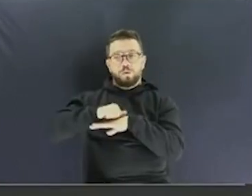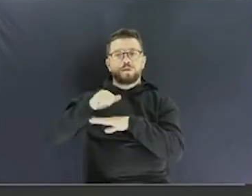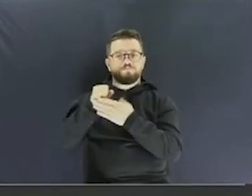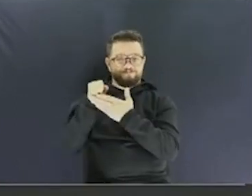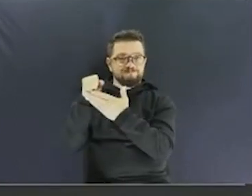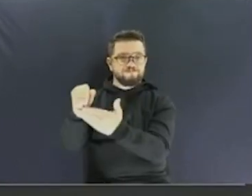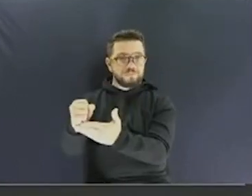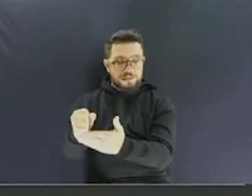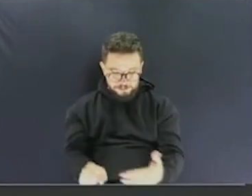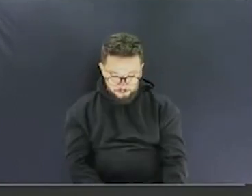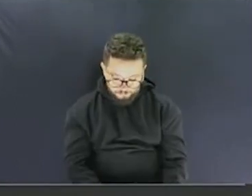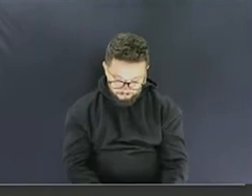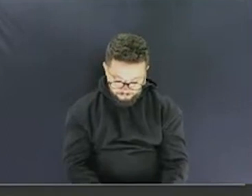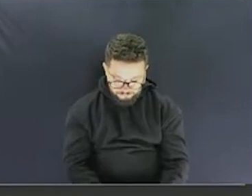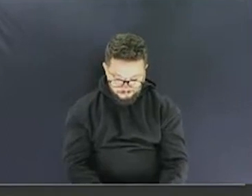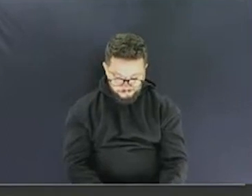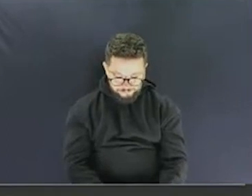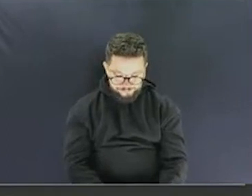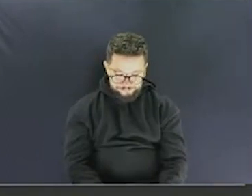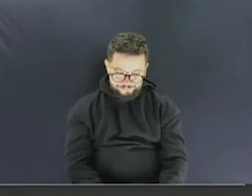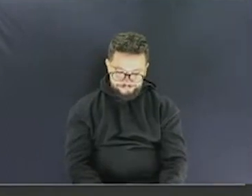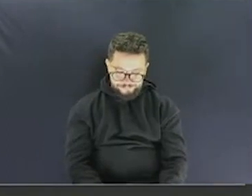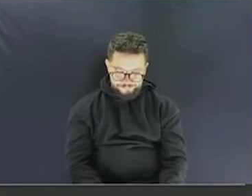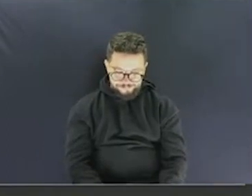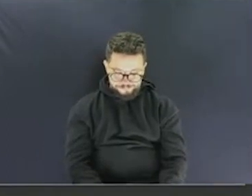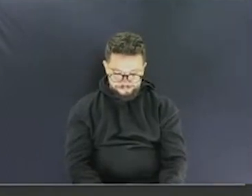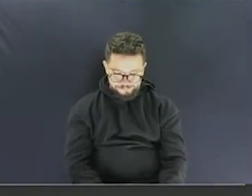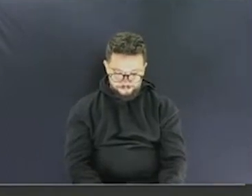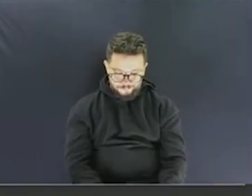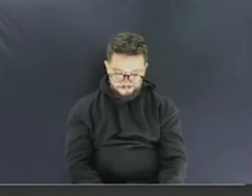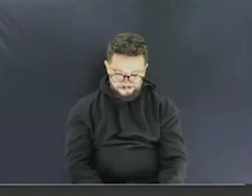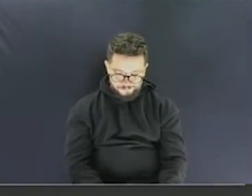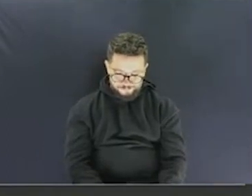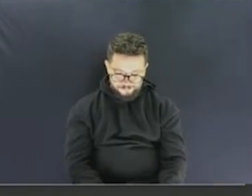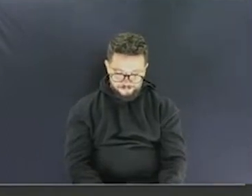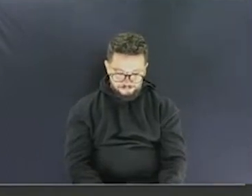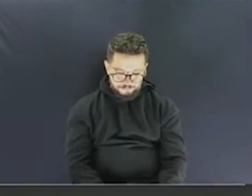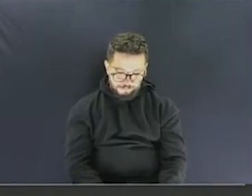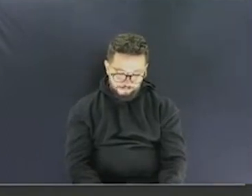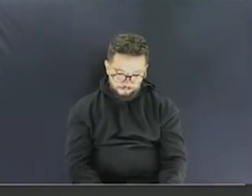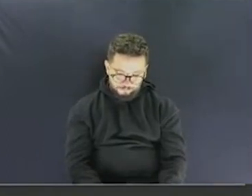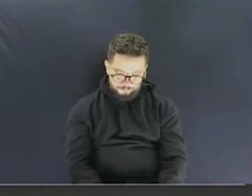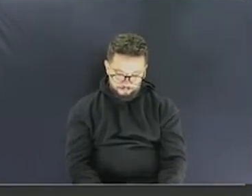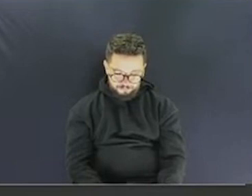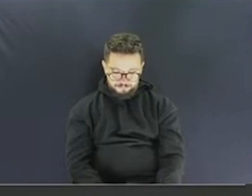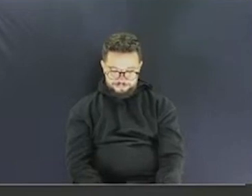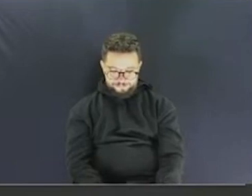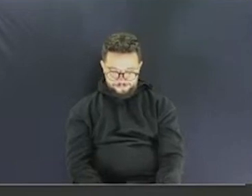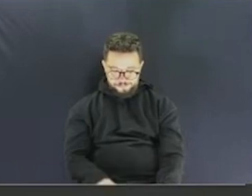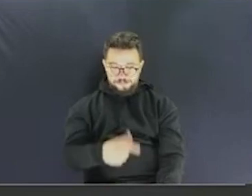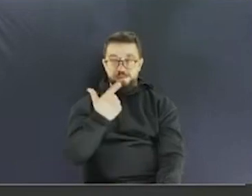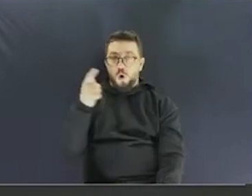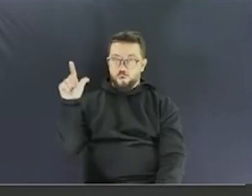indicadores do cidadão. Educação em tempo integral no ensino fundamental nos anos iniciais. É uma meta muito além do que